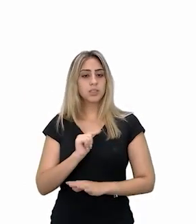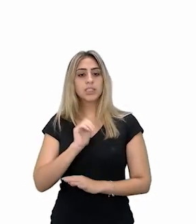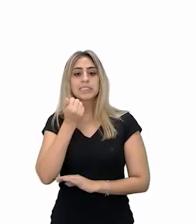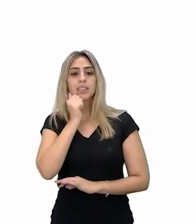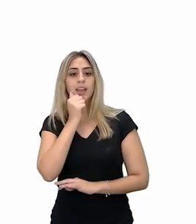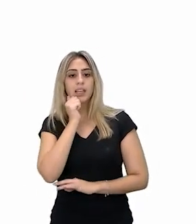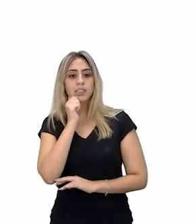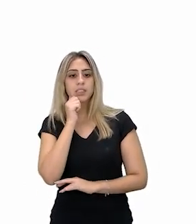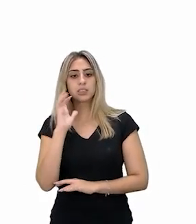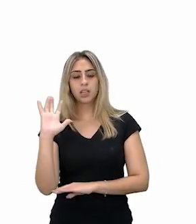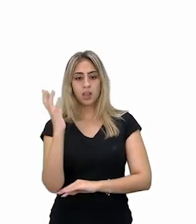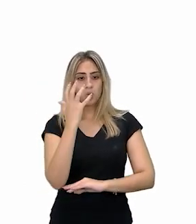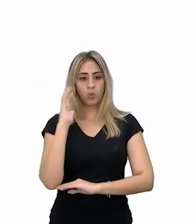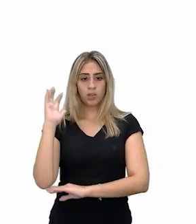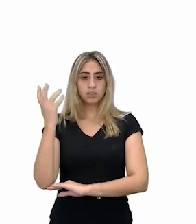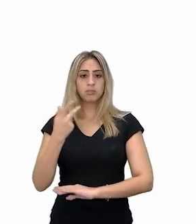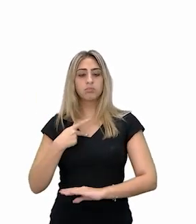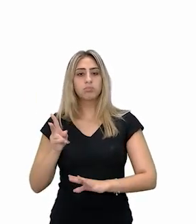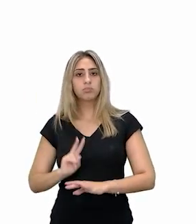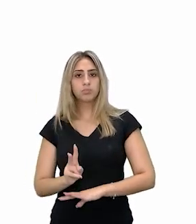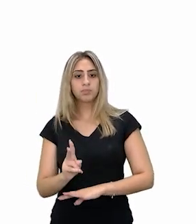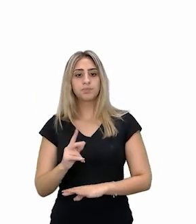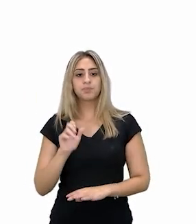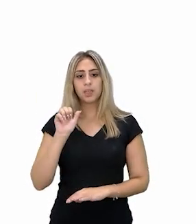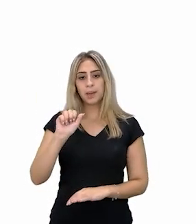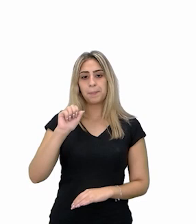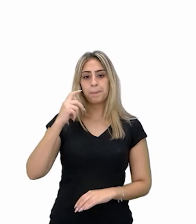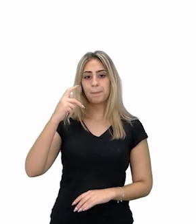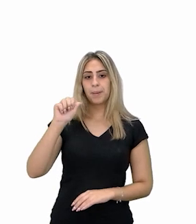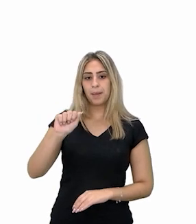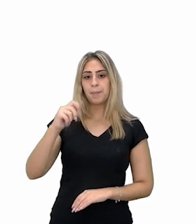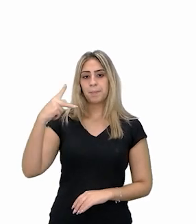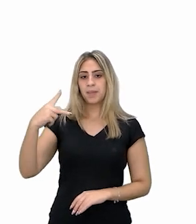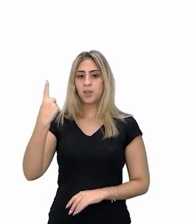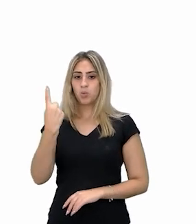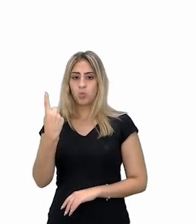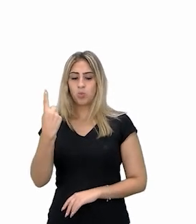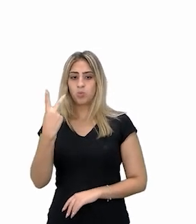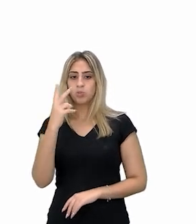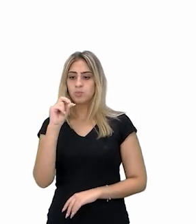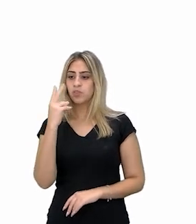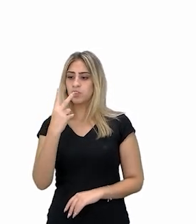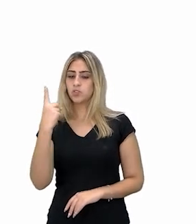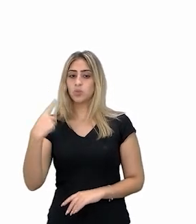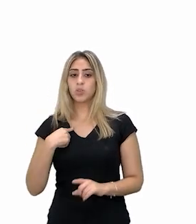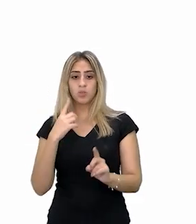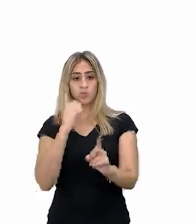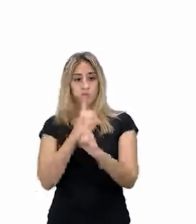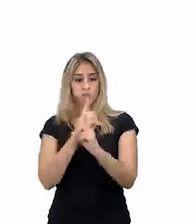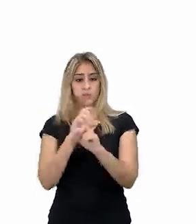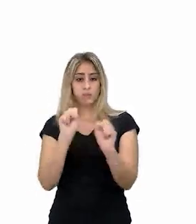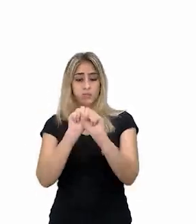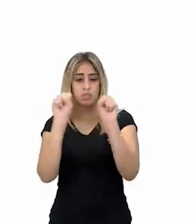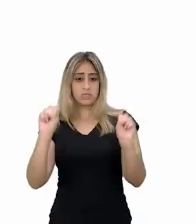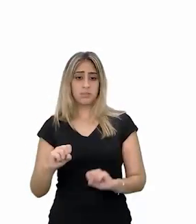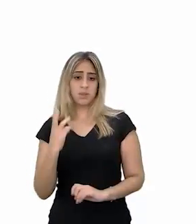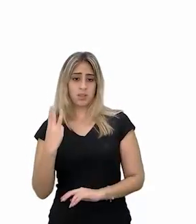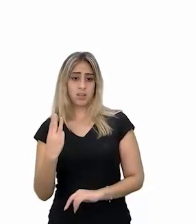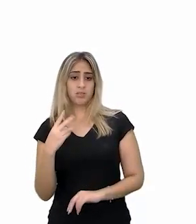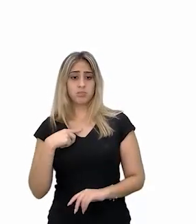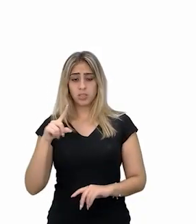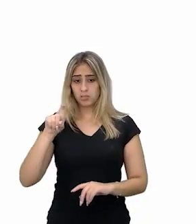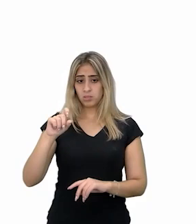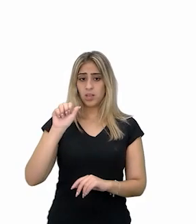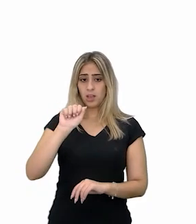natureza, tá? Então, olha lá, se eu clicar em AAP1, né, do primeiro bimestre de 2021, eu vou achar ciências da natureza. Se eu clicar nesse